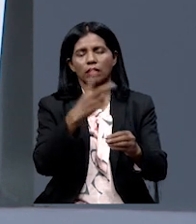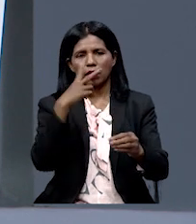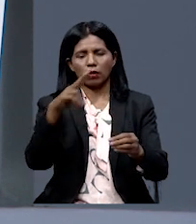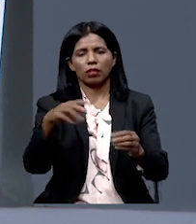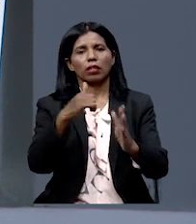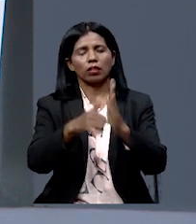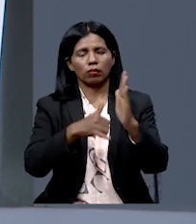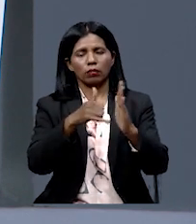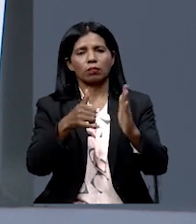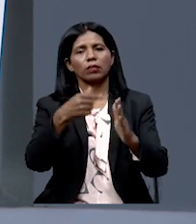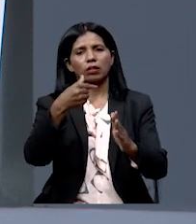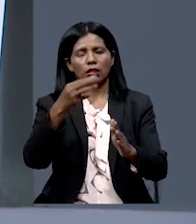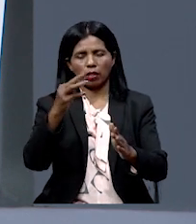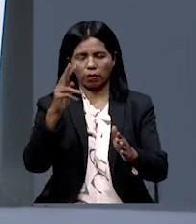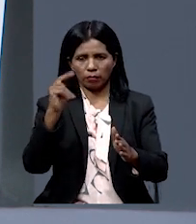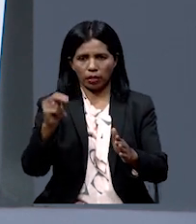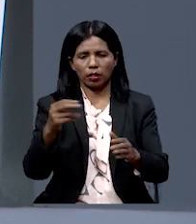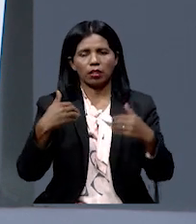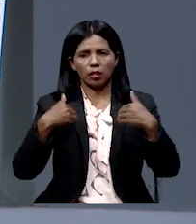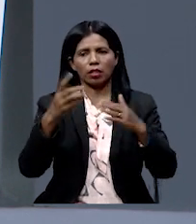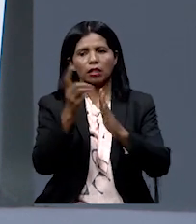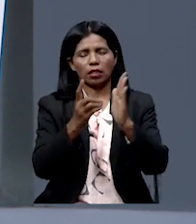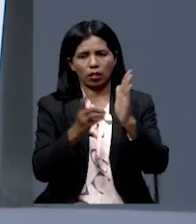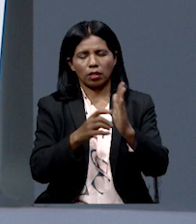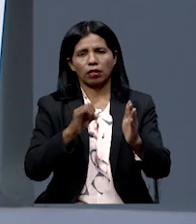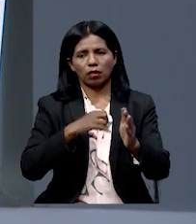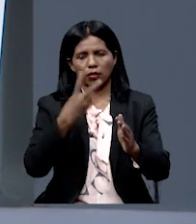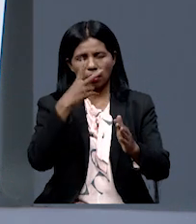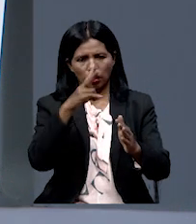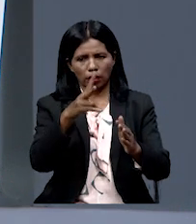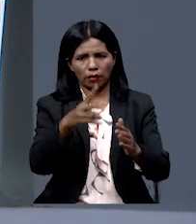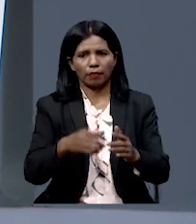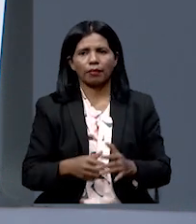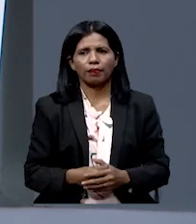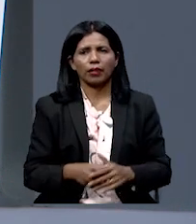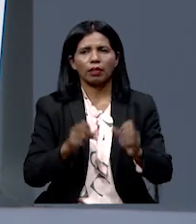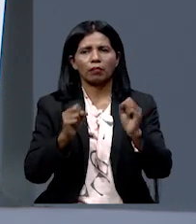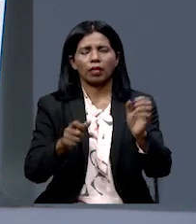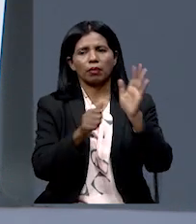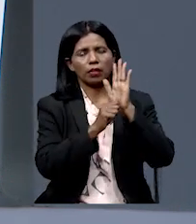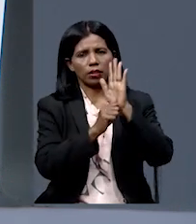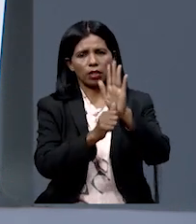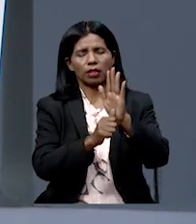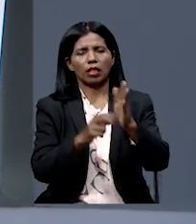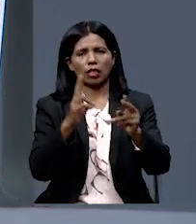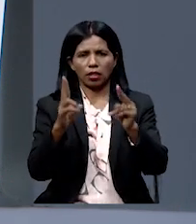ne akompanya na fating ya dado slugo kide ya hauni uing ke atu bele apresenta la este